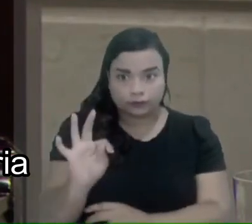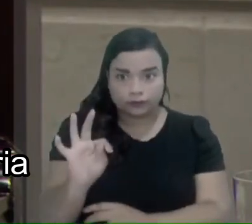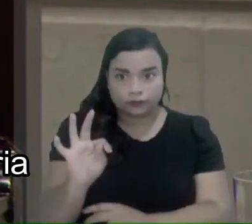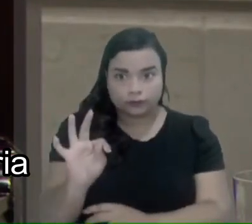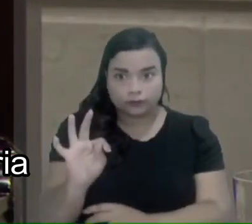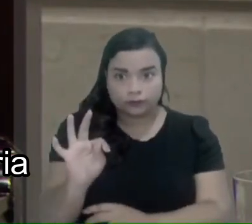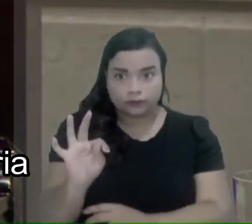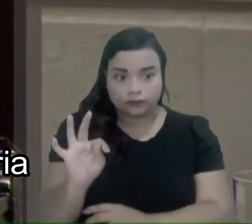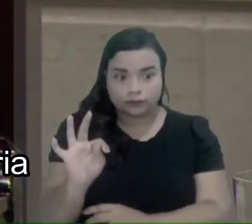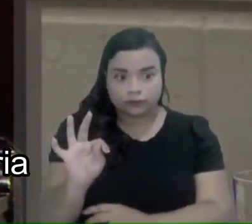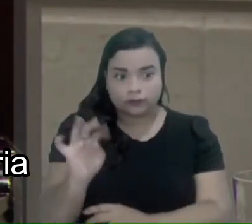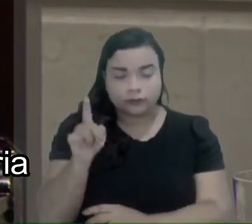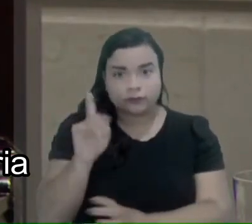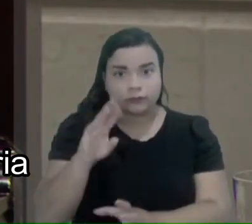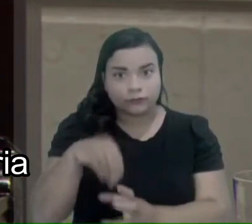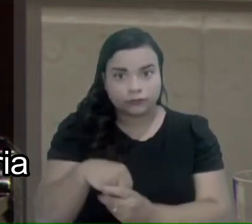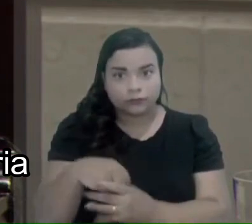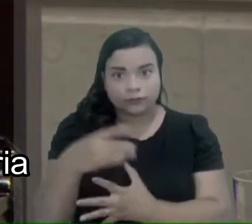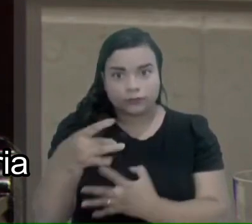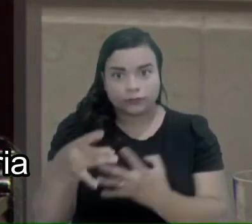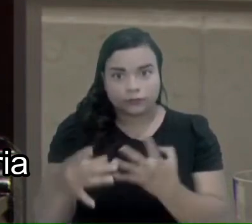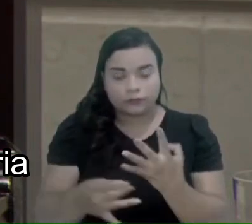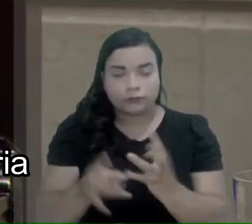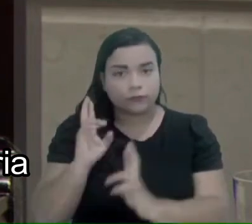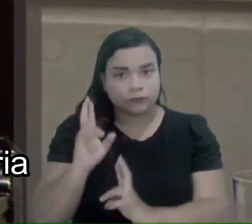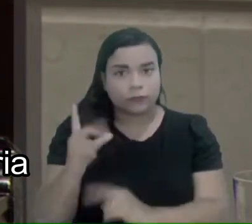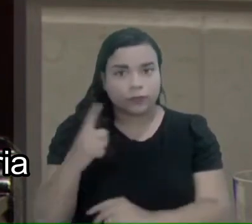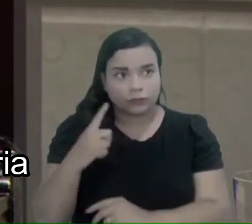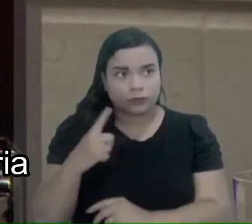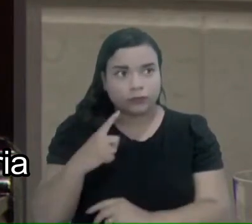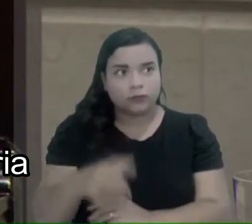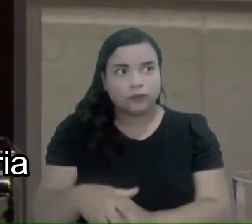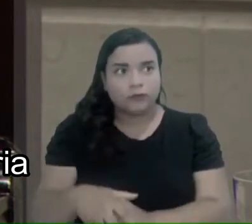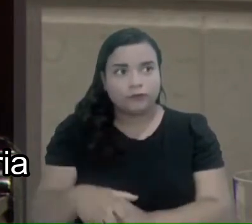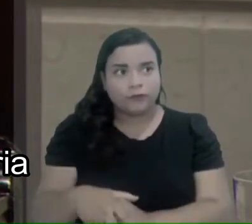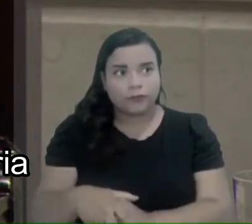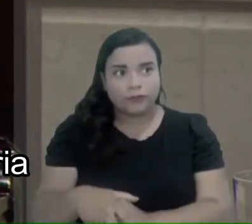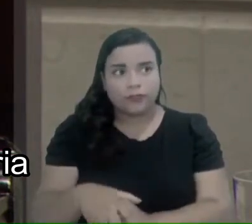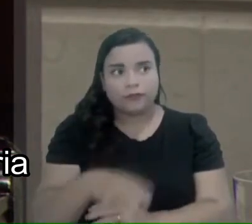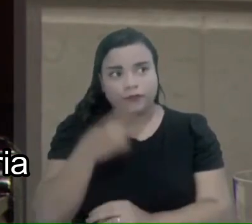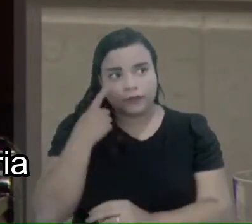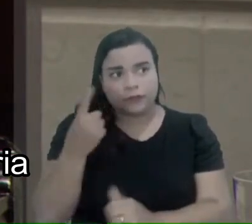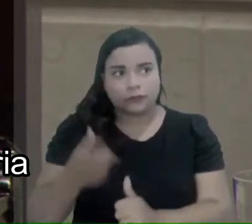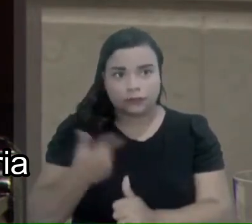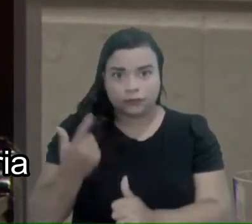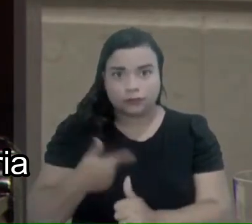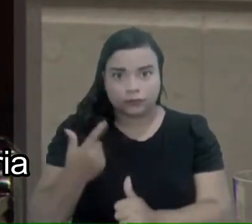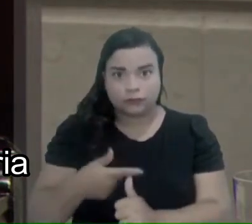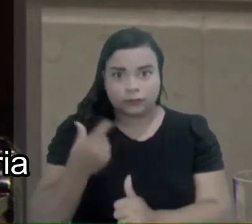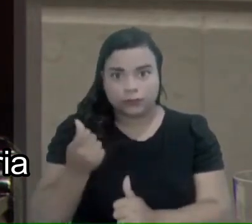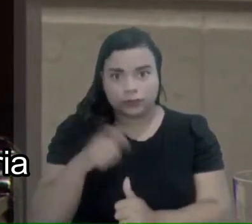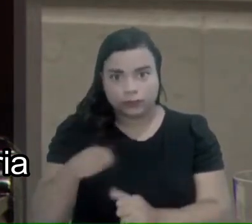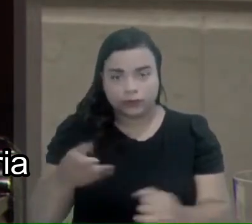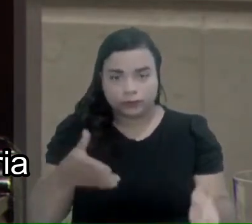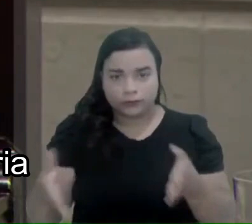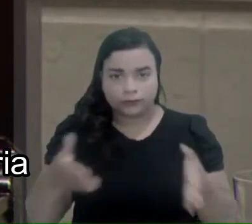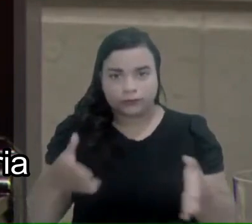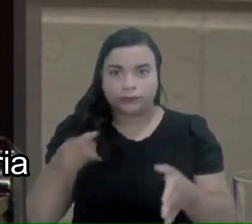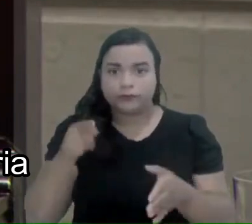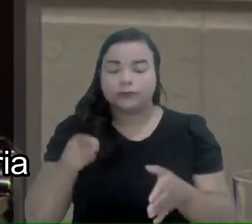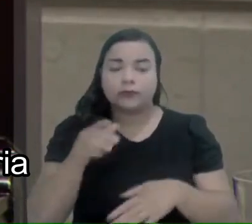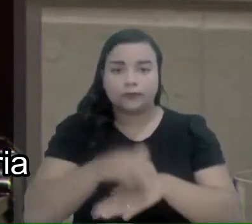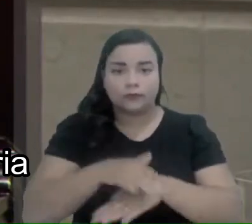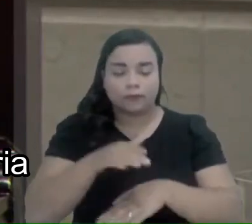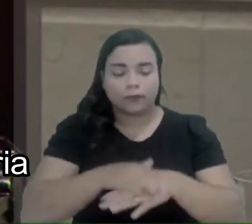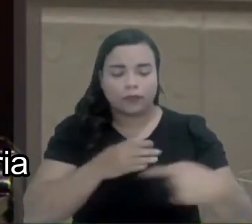dentro das nossas expectativas ainda para esse primeiro semestre. Obviamente, isso depende ainda de uma discussão entre